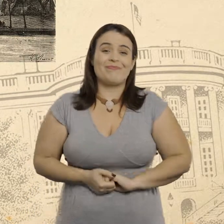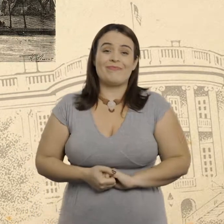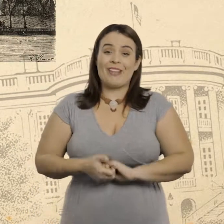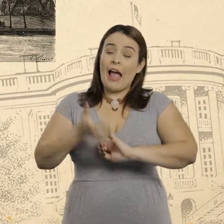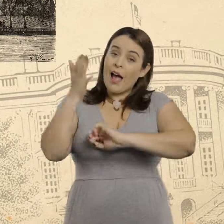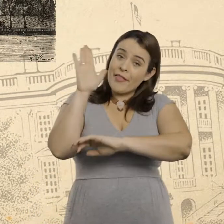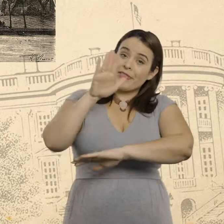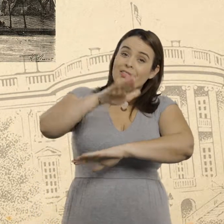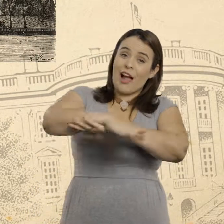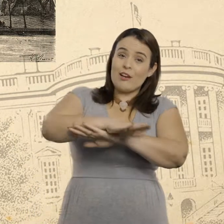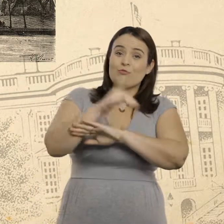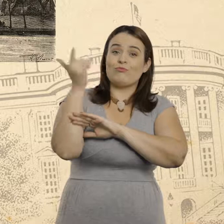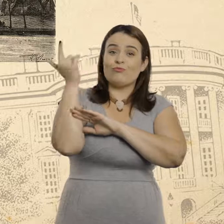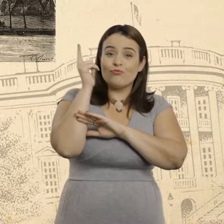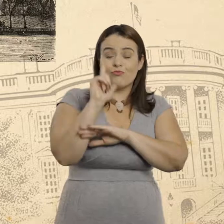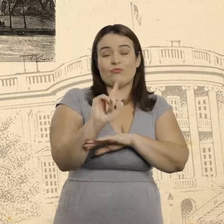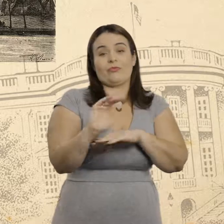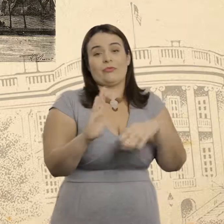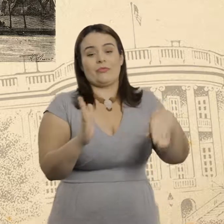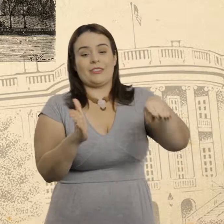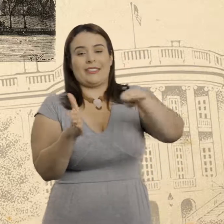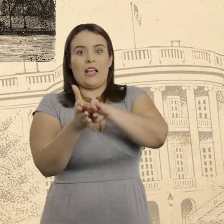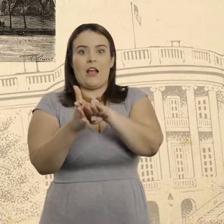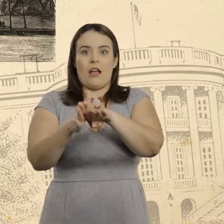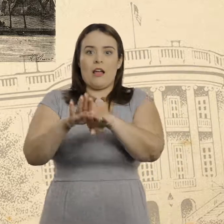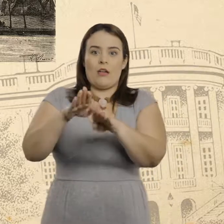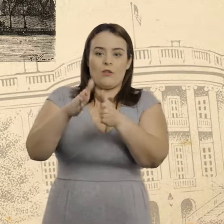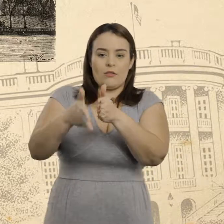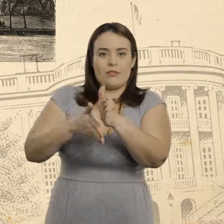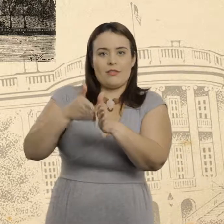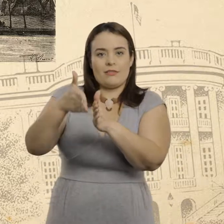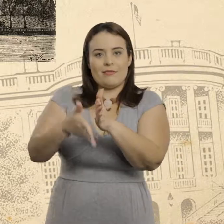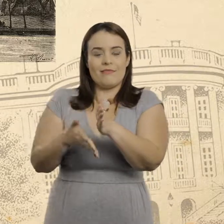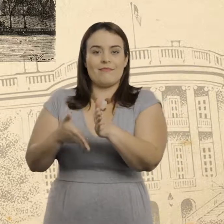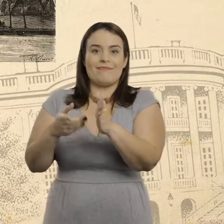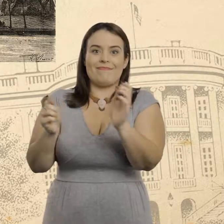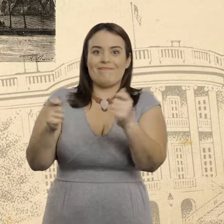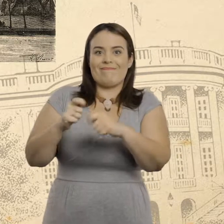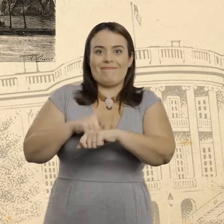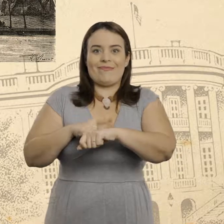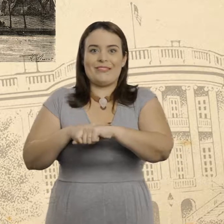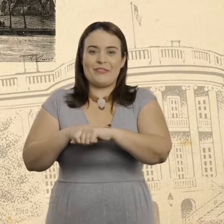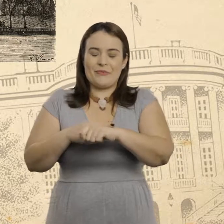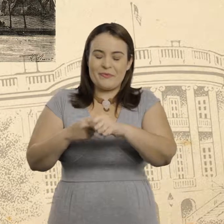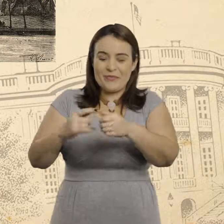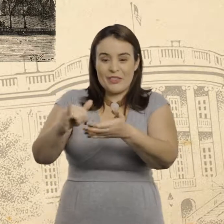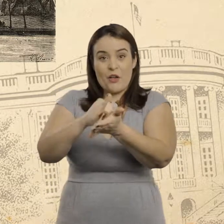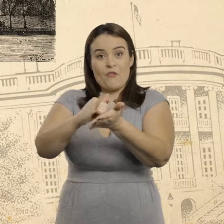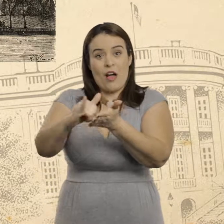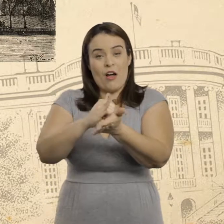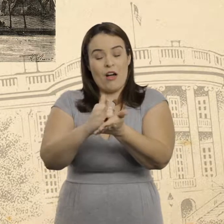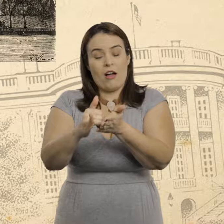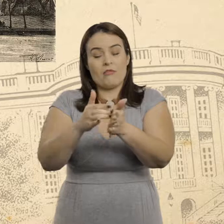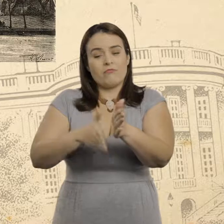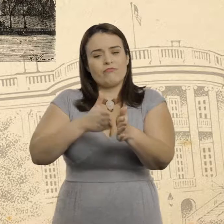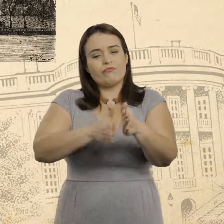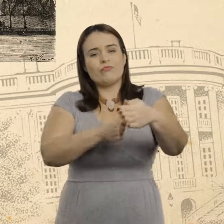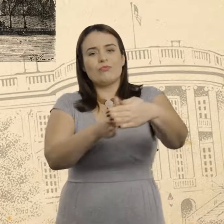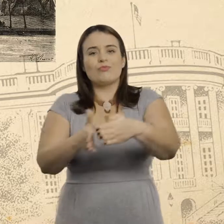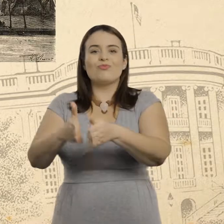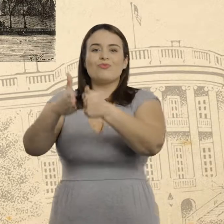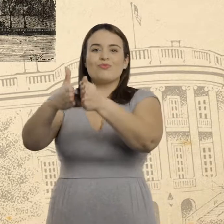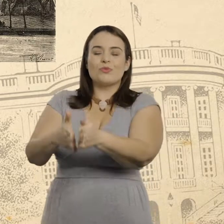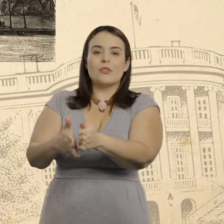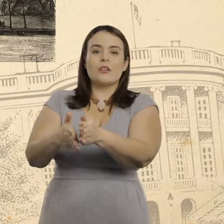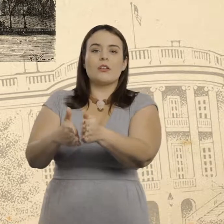chegaram à tarde na estação de Omaha. Eles ainda deveriam pegar o trem para Nova York. Quando chegaram em Nova York, eles desceram do